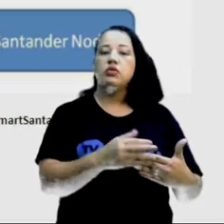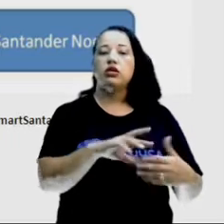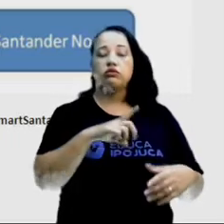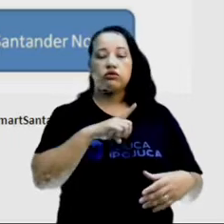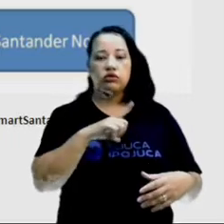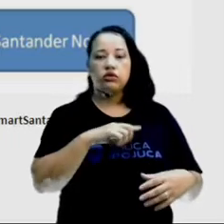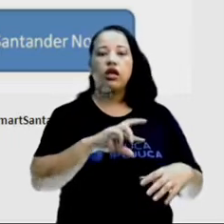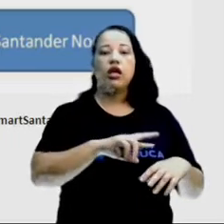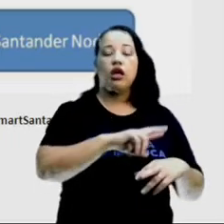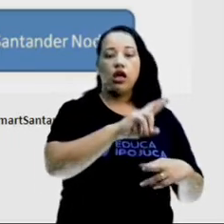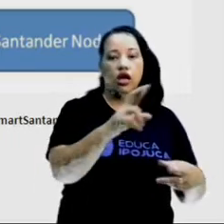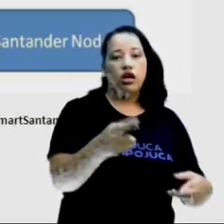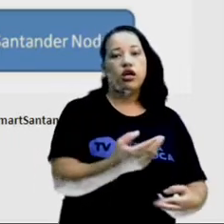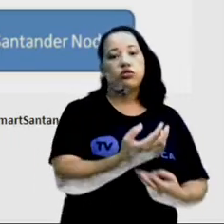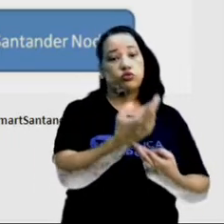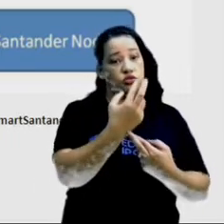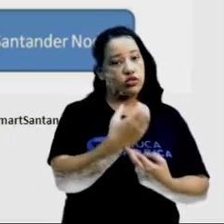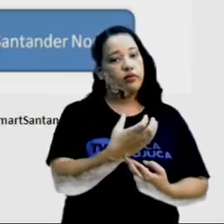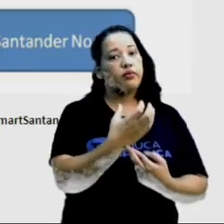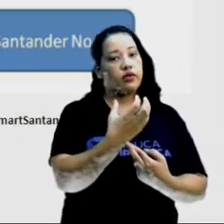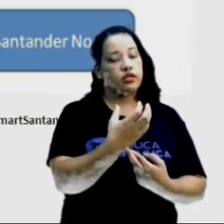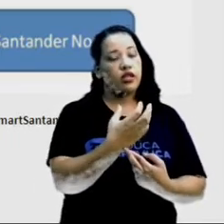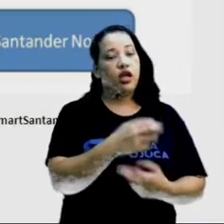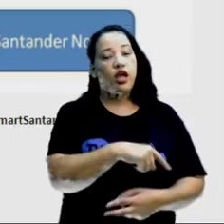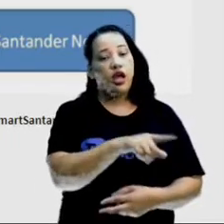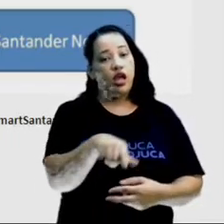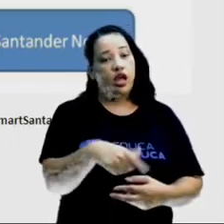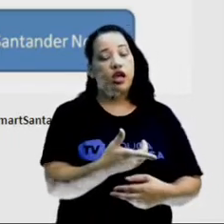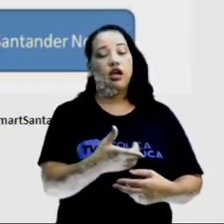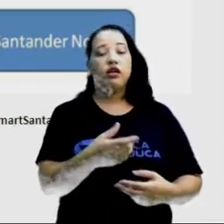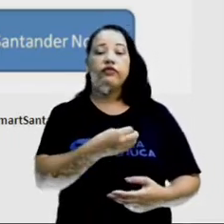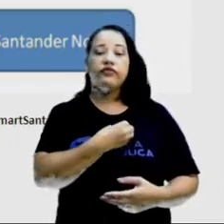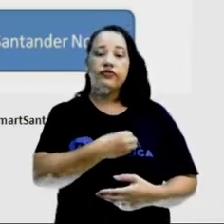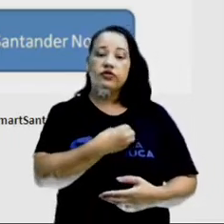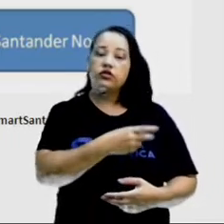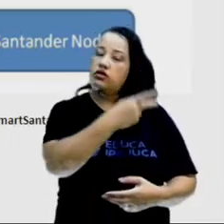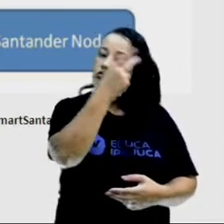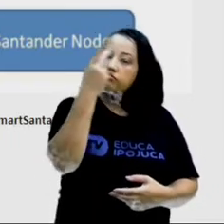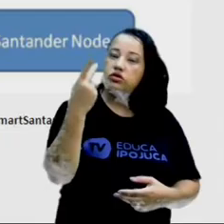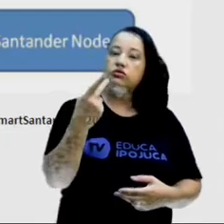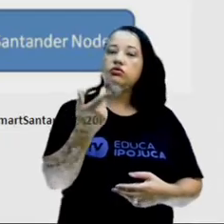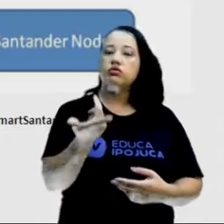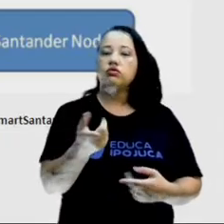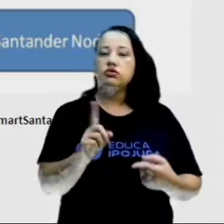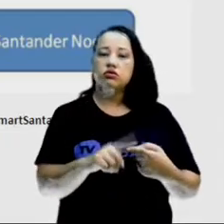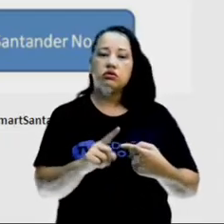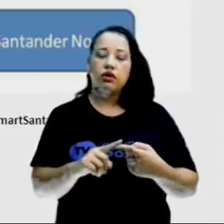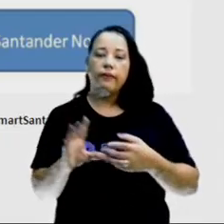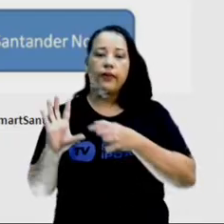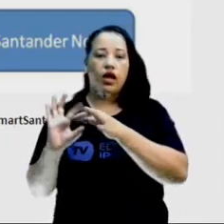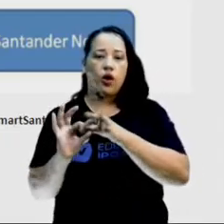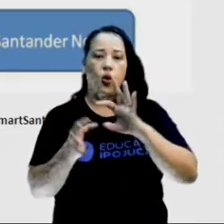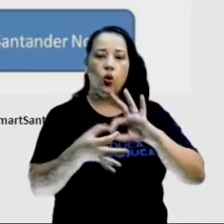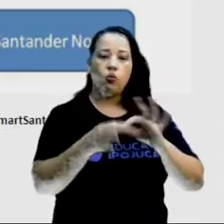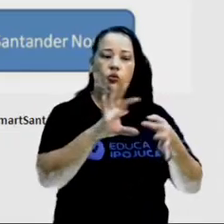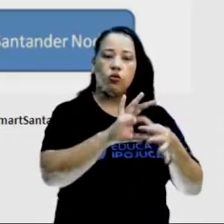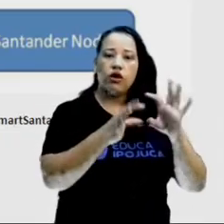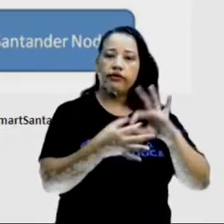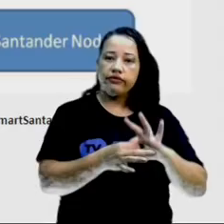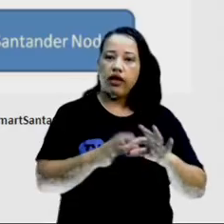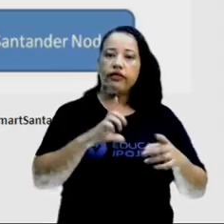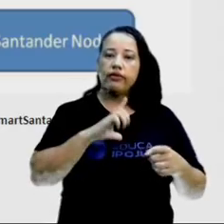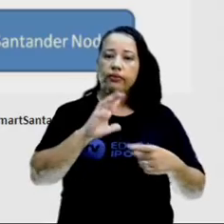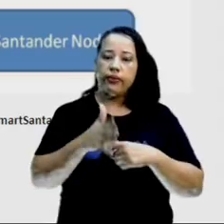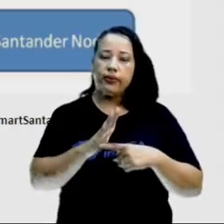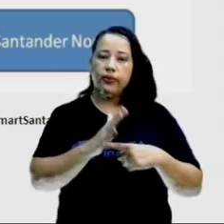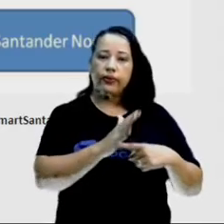para a prosperidade de seus habitantes, tornando-se cada vez mais conectadas e automatizadas.